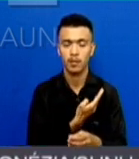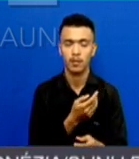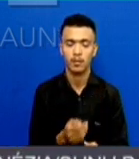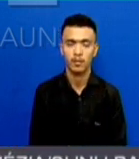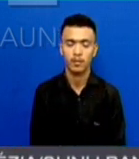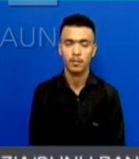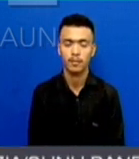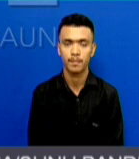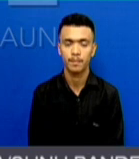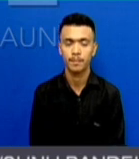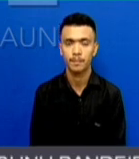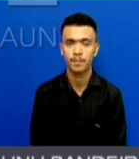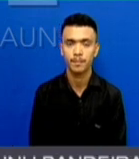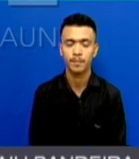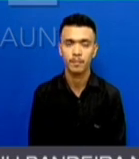sai.